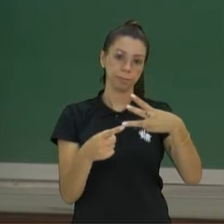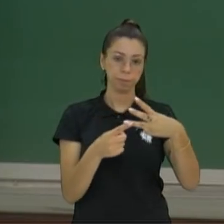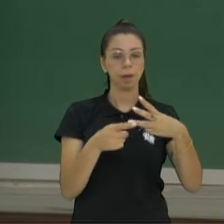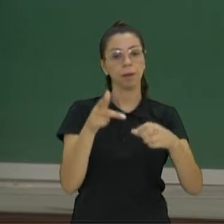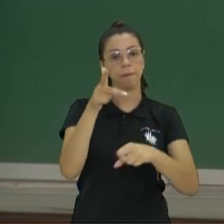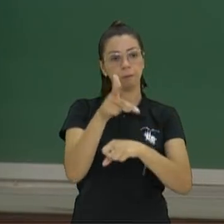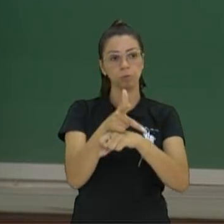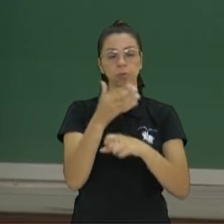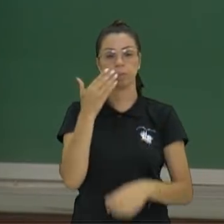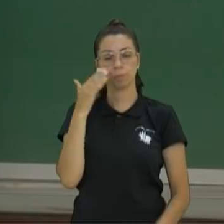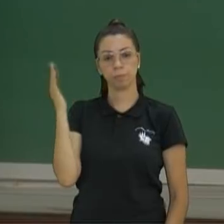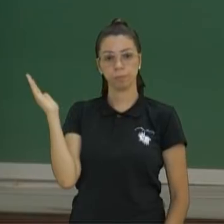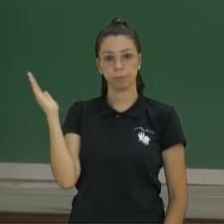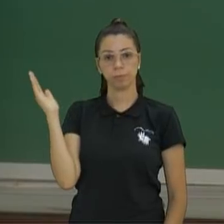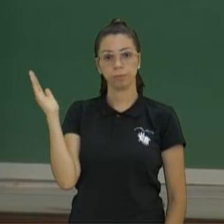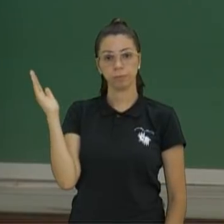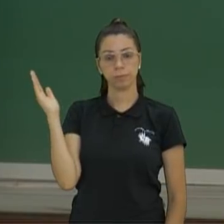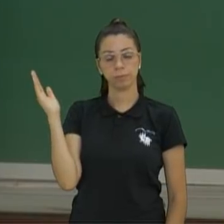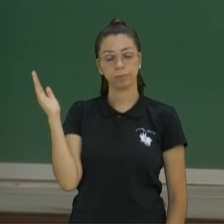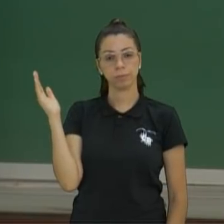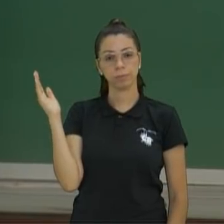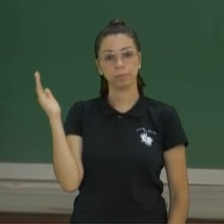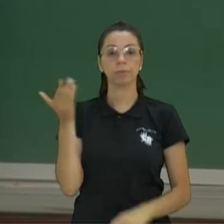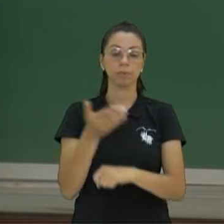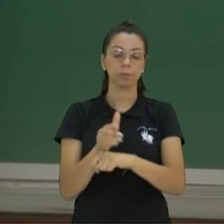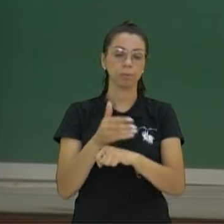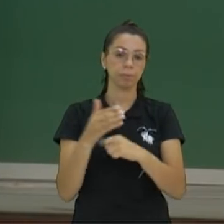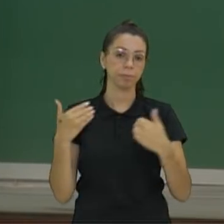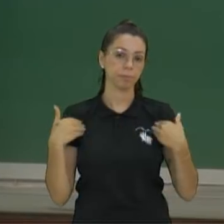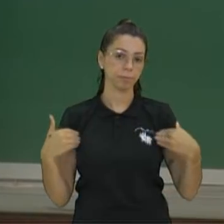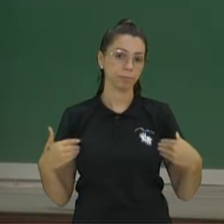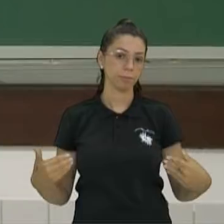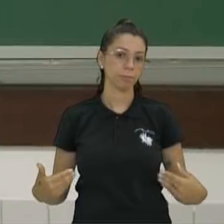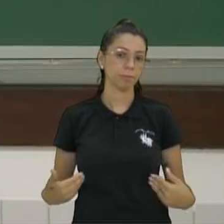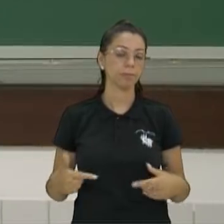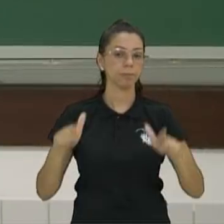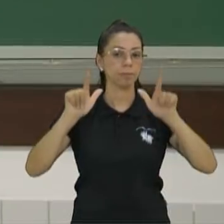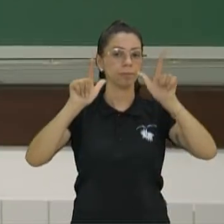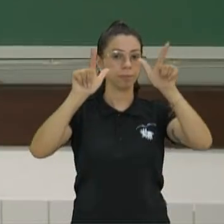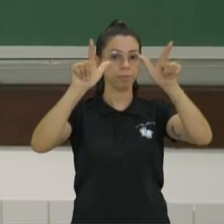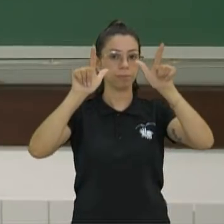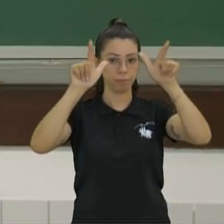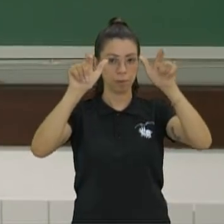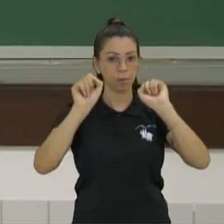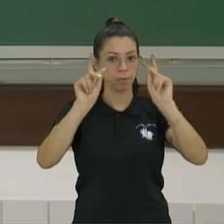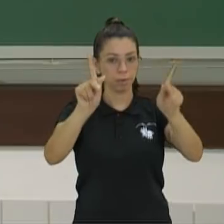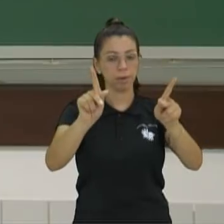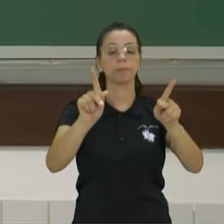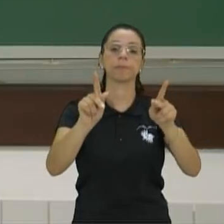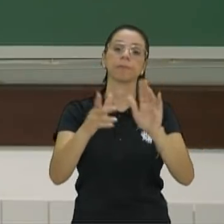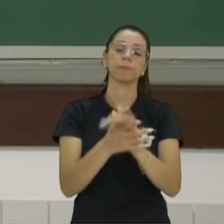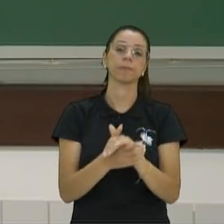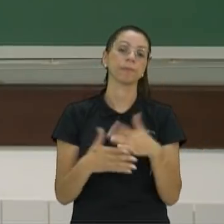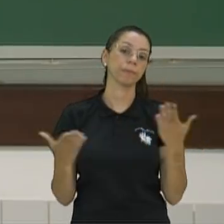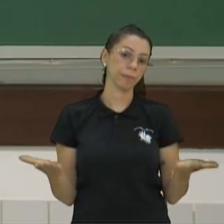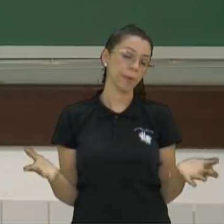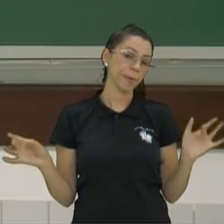nas nossas aulas, tratando das práticas corporais de aventura, ok? Com